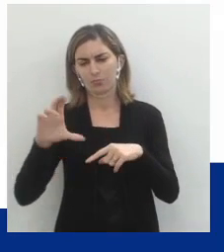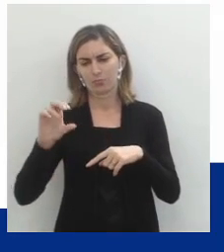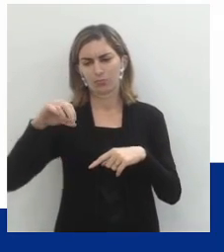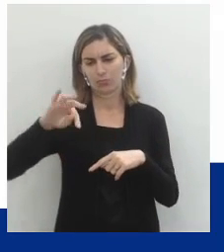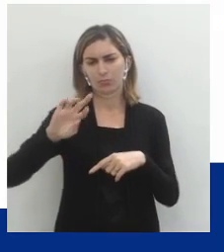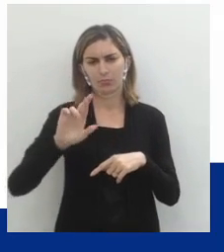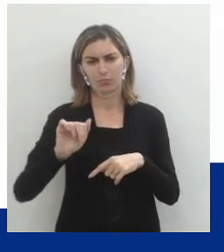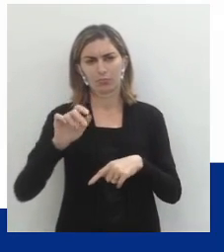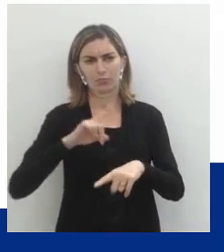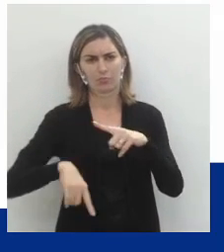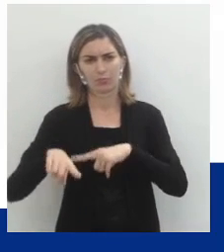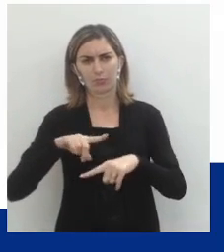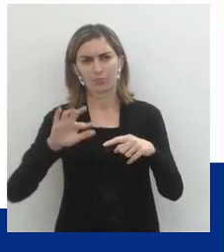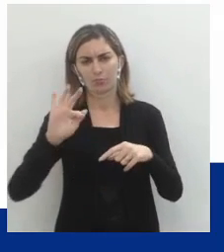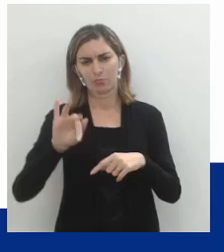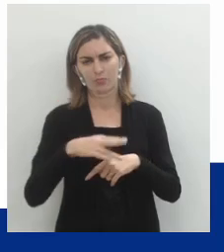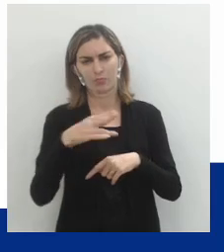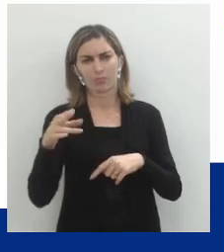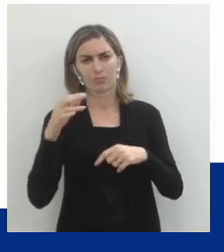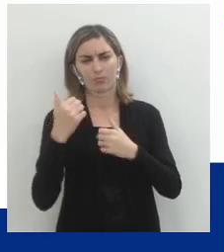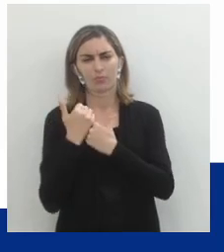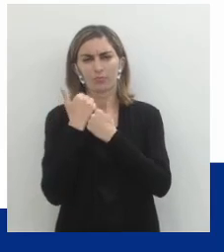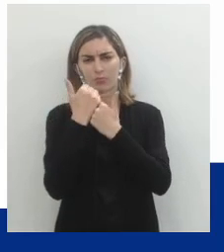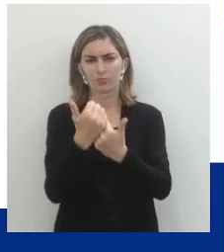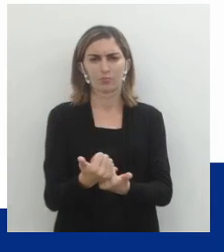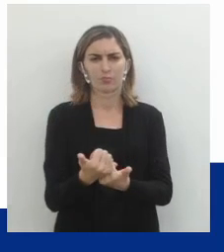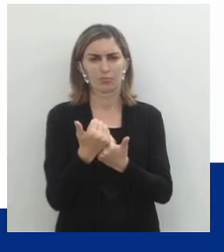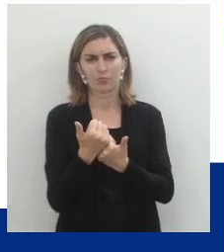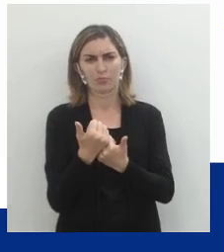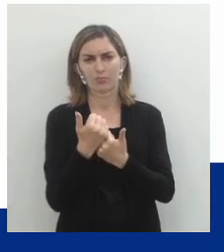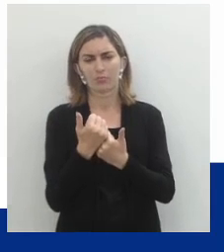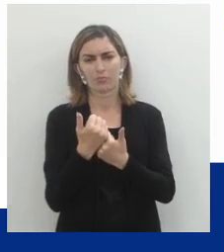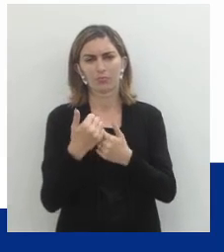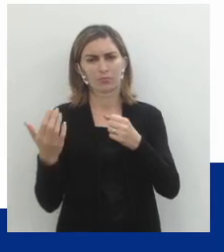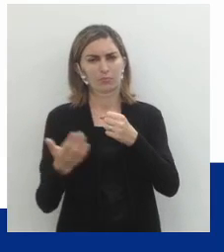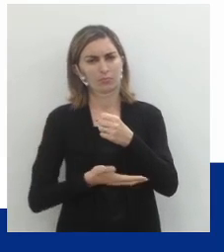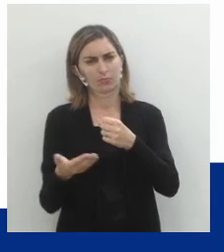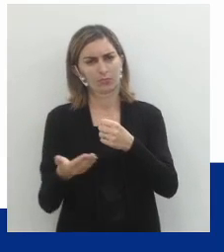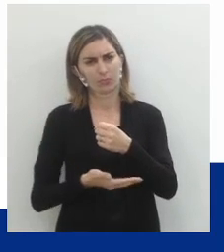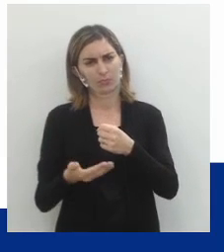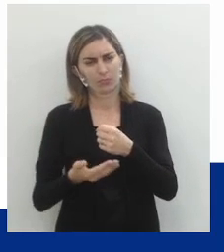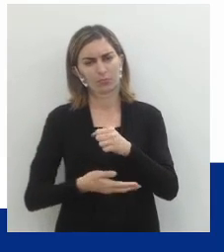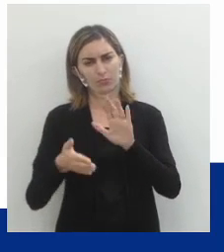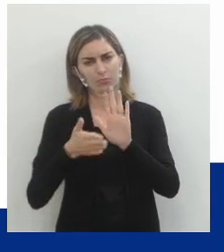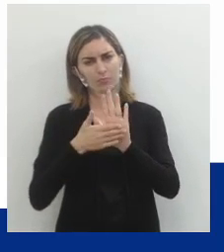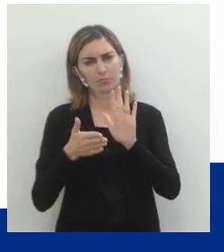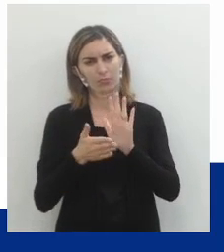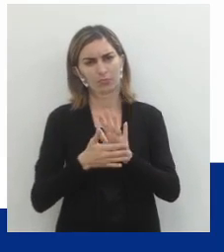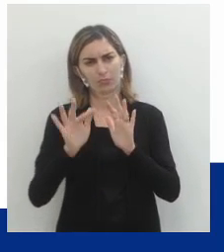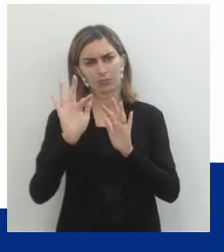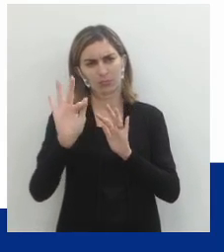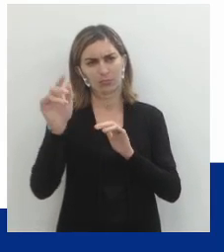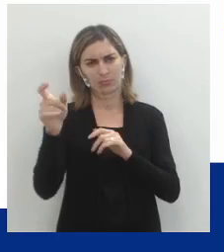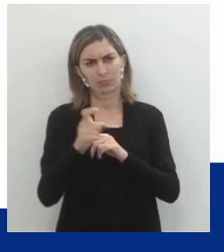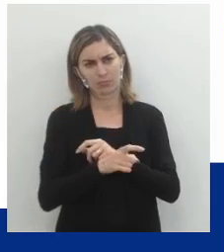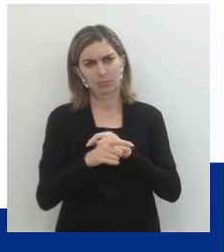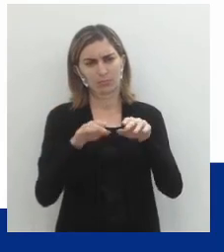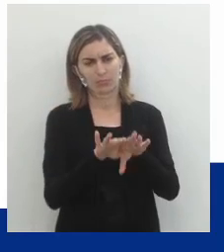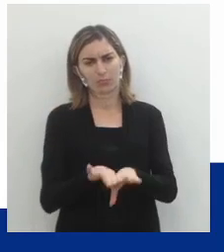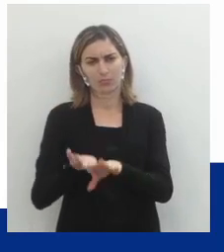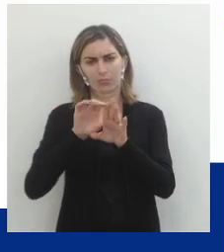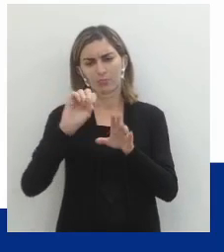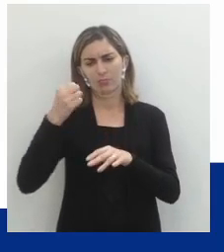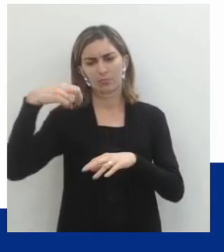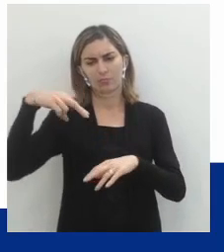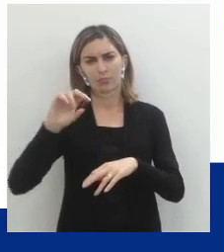beleza? A função vai ser representada, eu vou chamar aqui de função base, função padrão, f de x igual ao seno